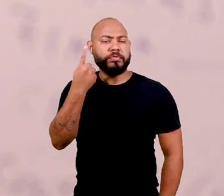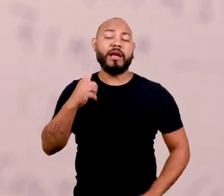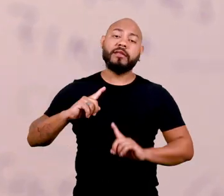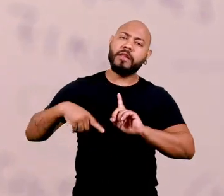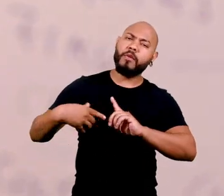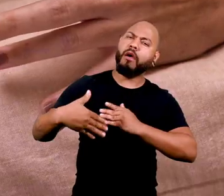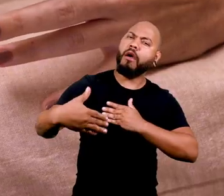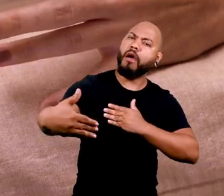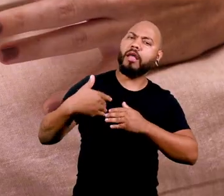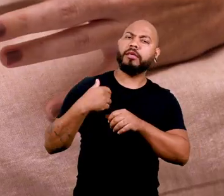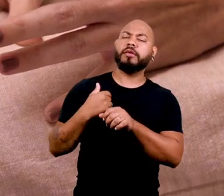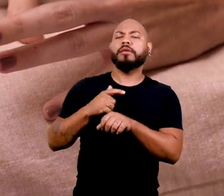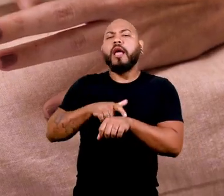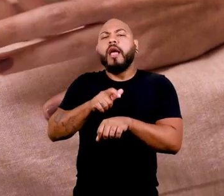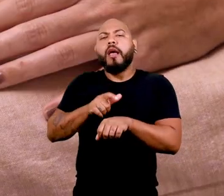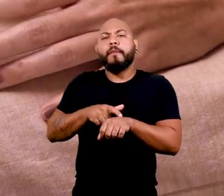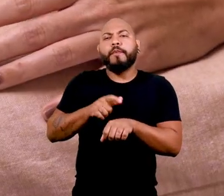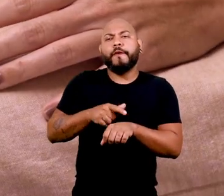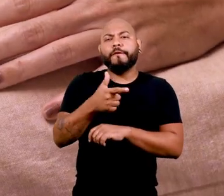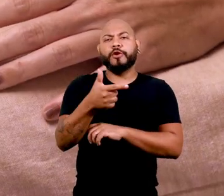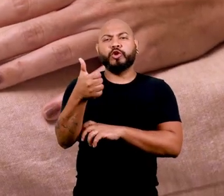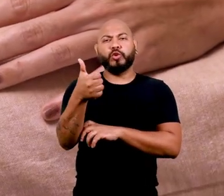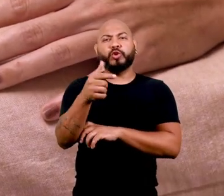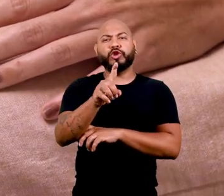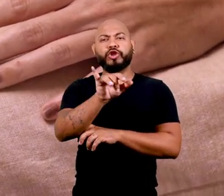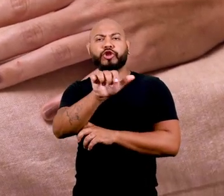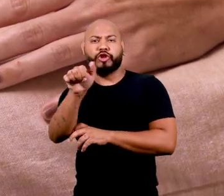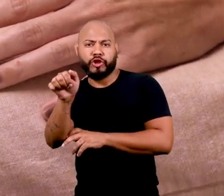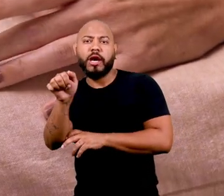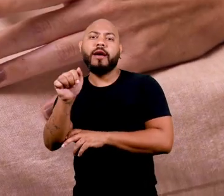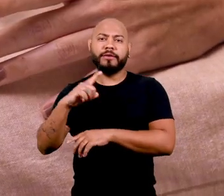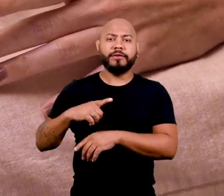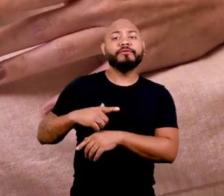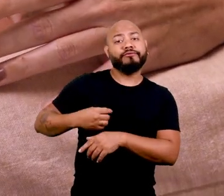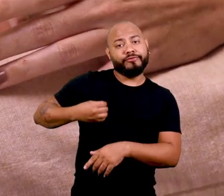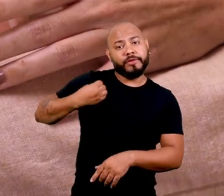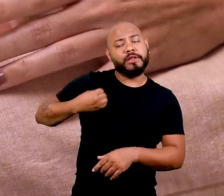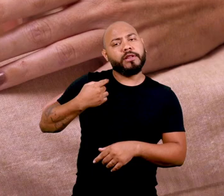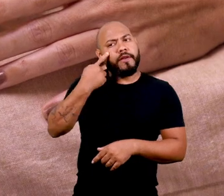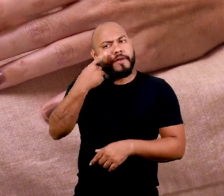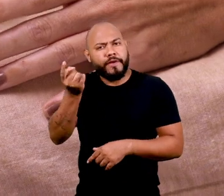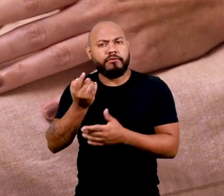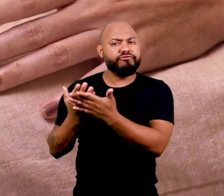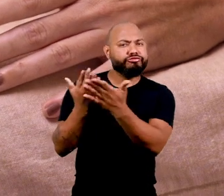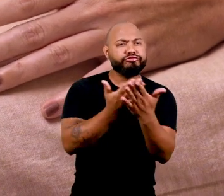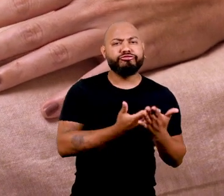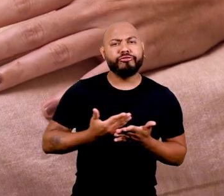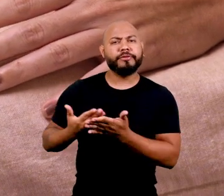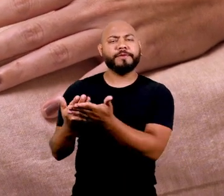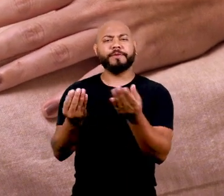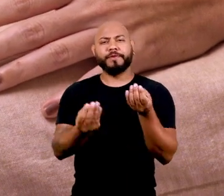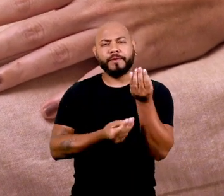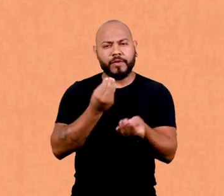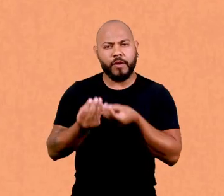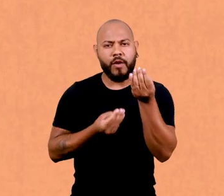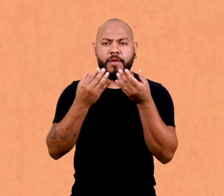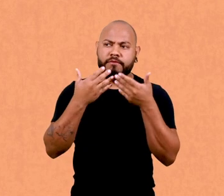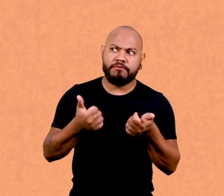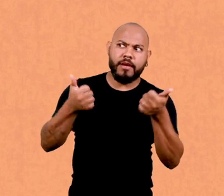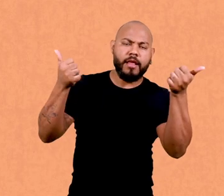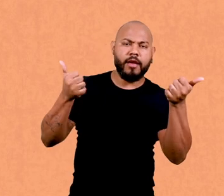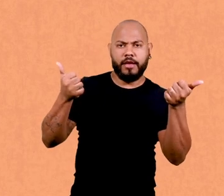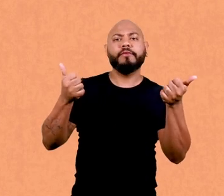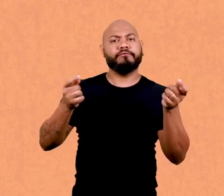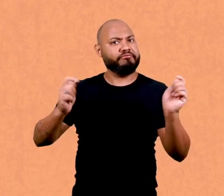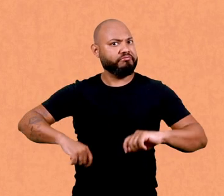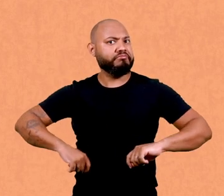21 dias. Foram levantadas aí as primeiras evidências científicas, né, do potencial terapêutico da ayahuasca.